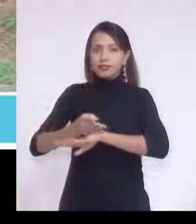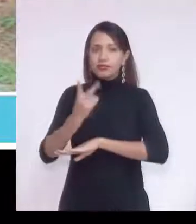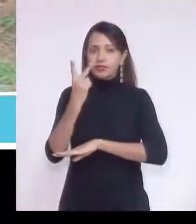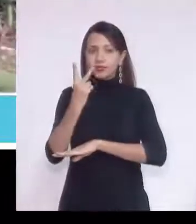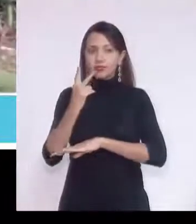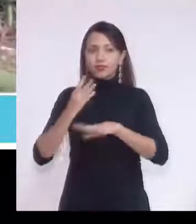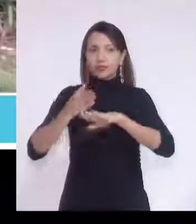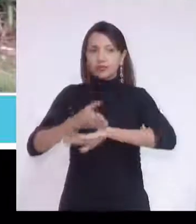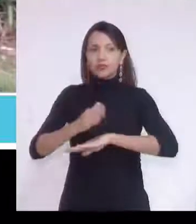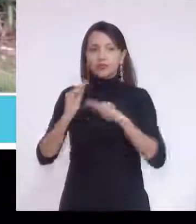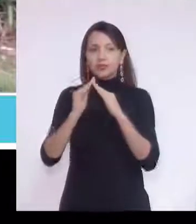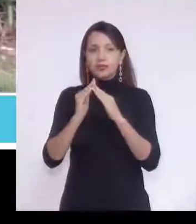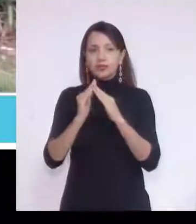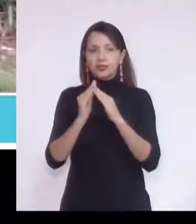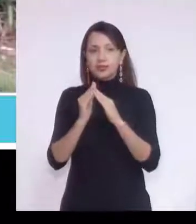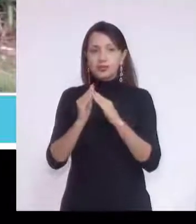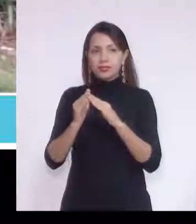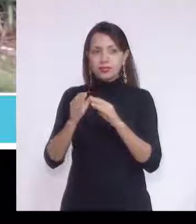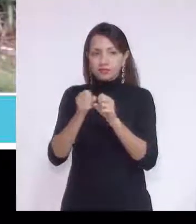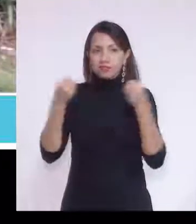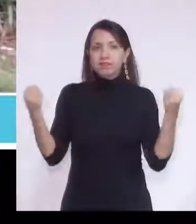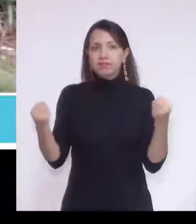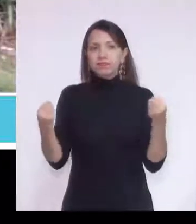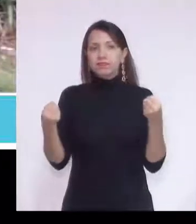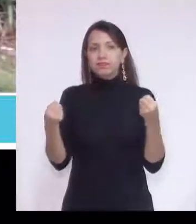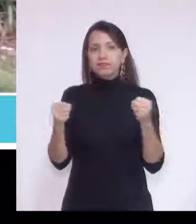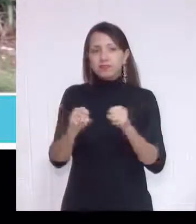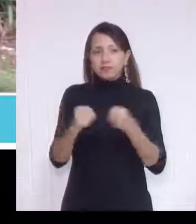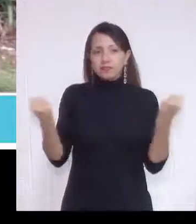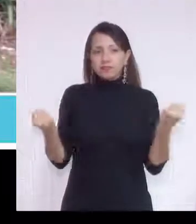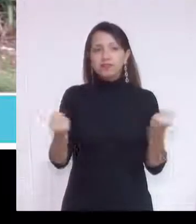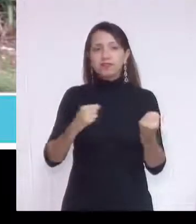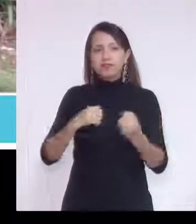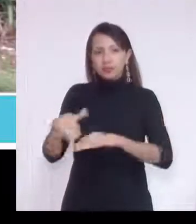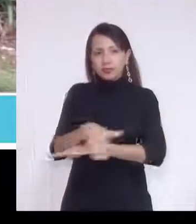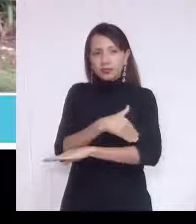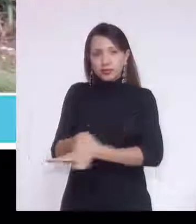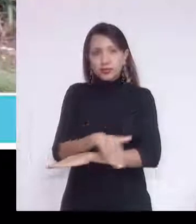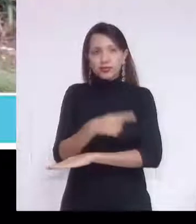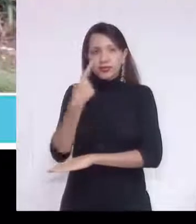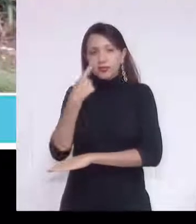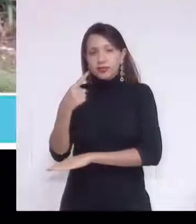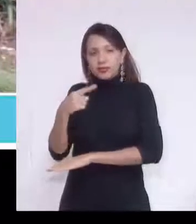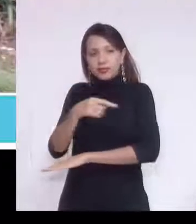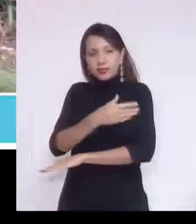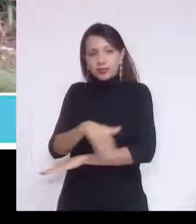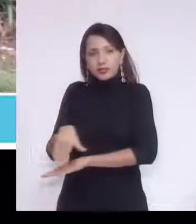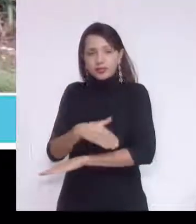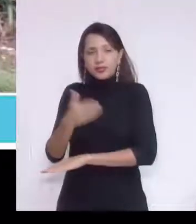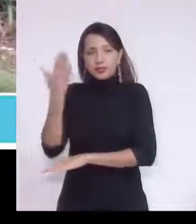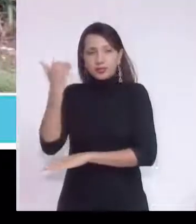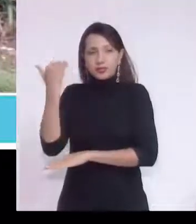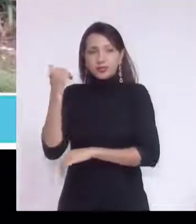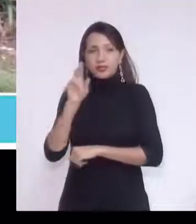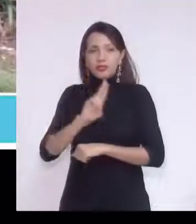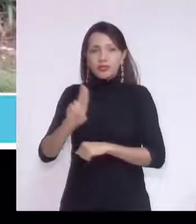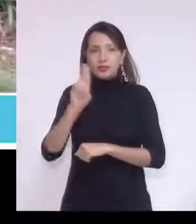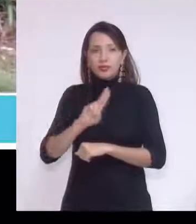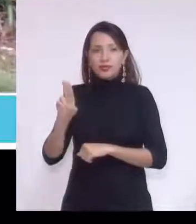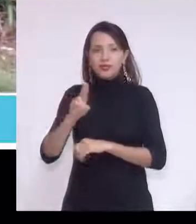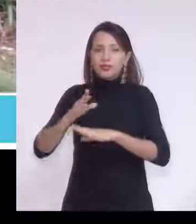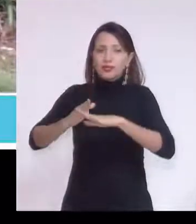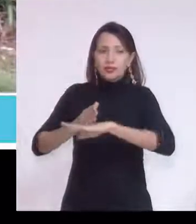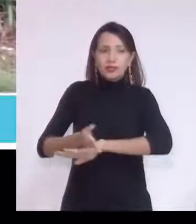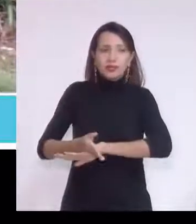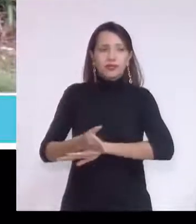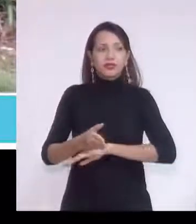é? Então, a gente tem conversado. Ali dá para ver a entrada da Rua Berna. Então, muita gente usava isso antigamente como passagem, não